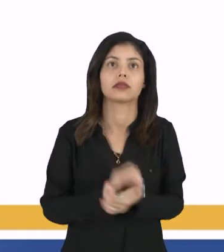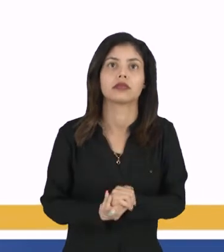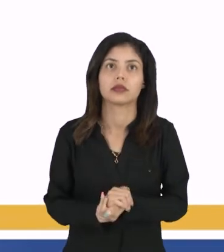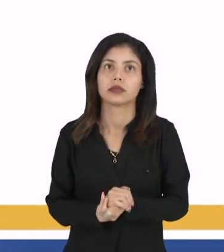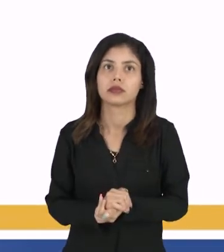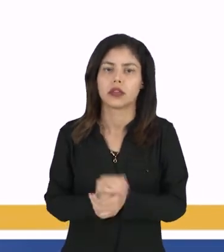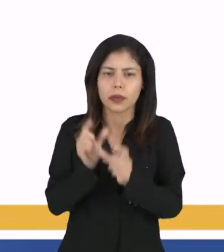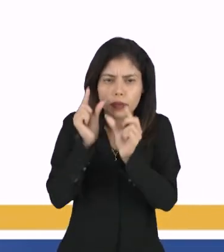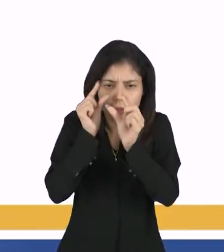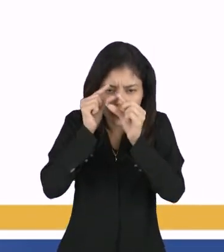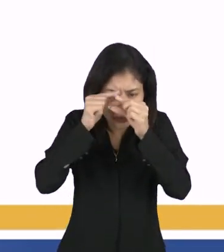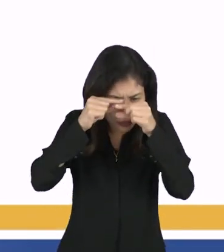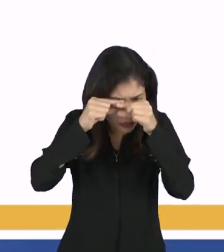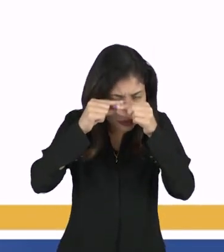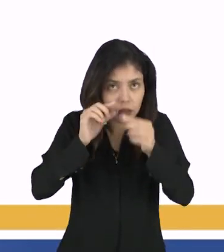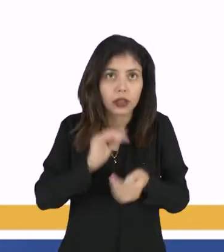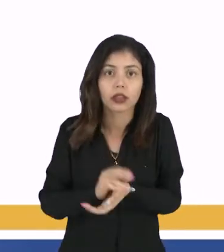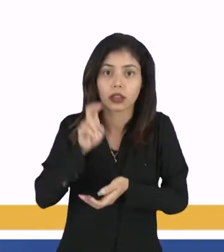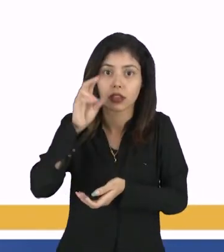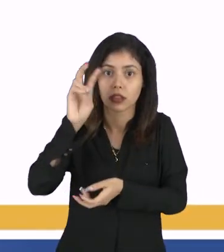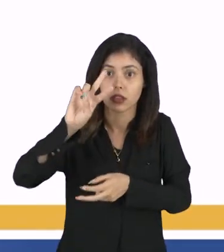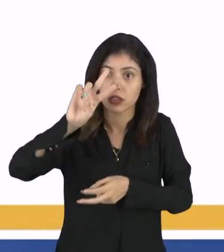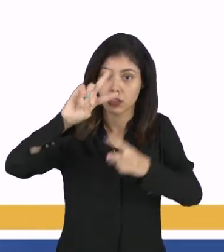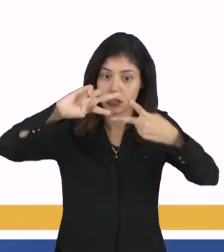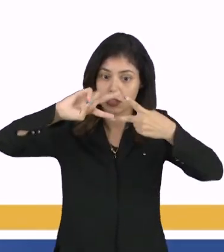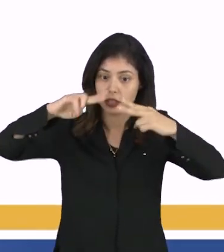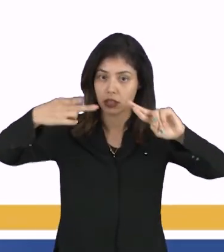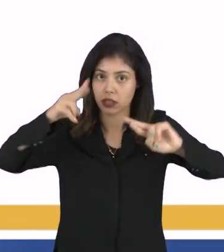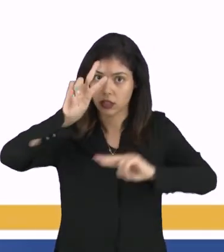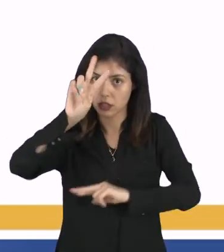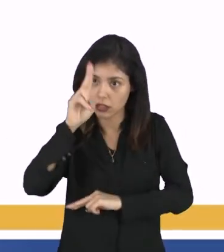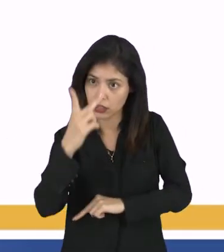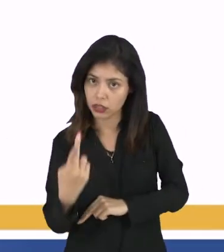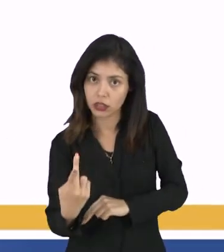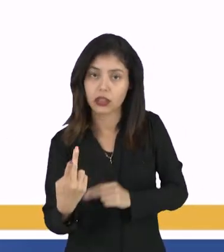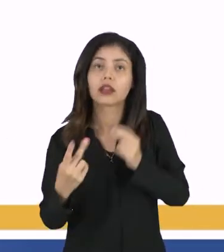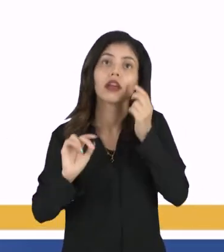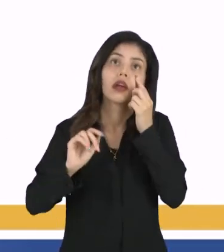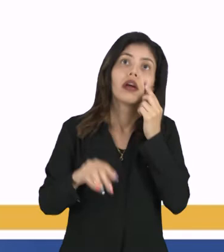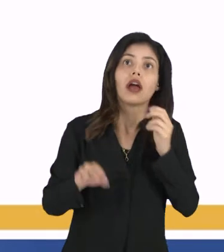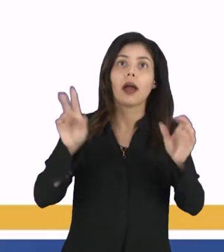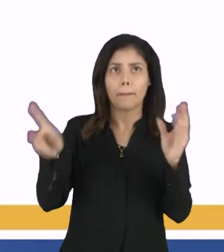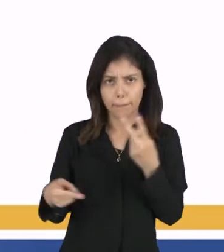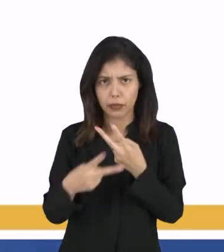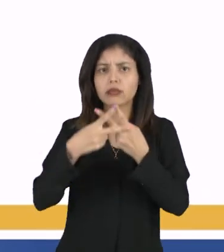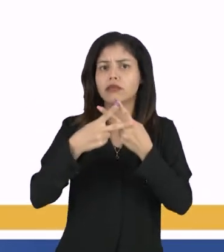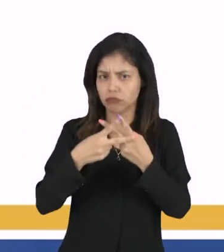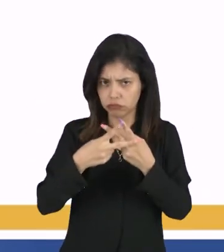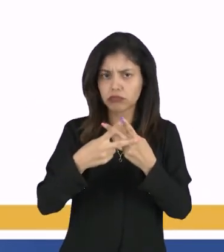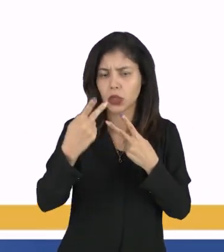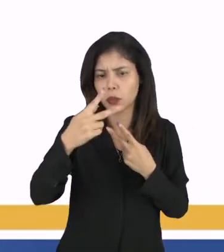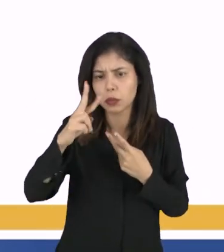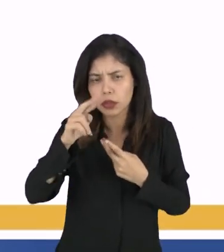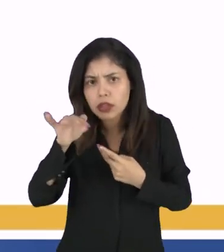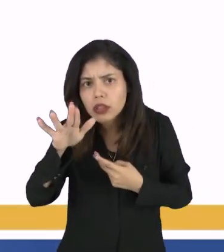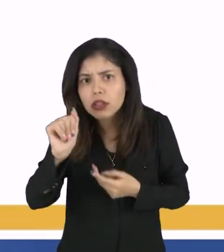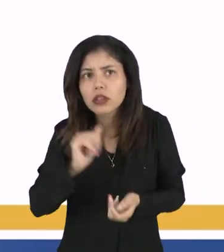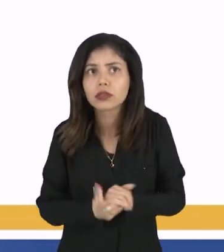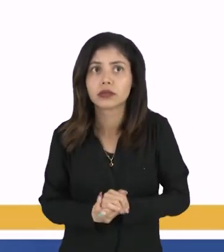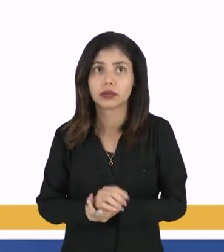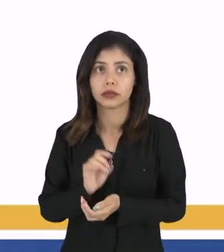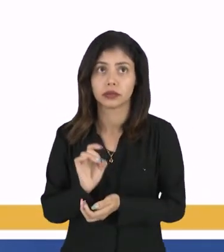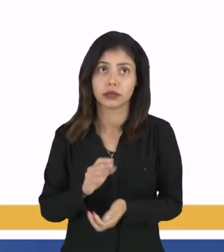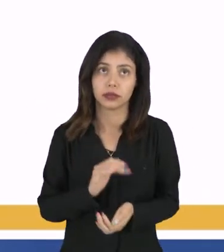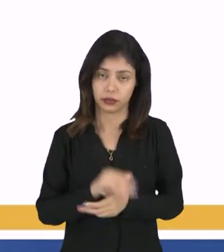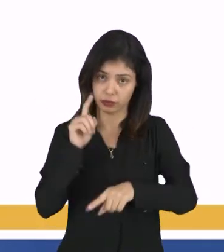seres microscópicos constituídos de DNA ou RNA e protegidos por uma estrutura de proteína. Então, o vírus, ele